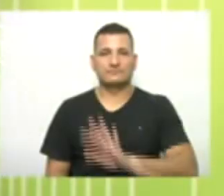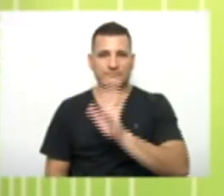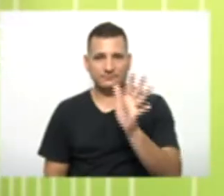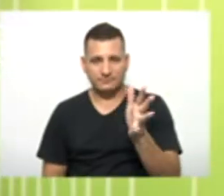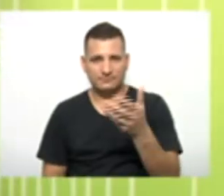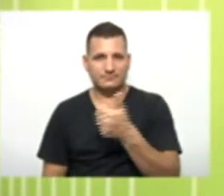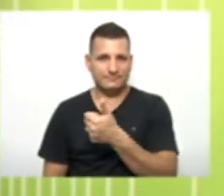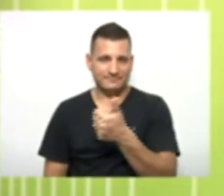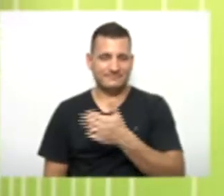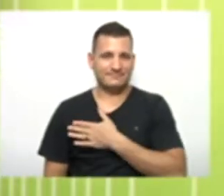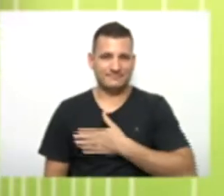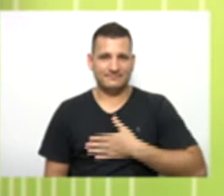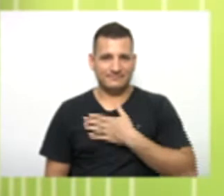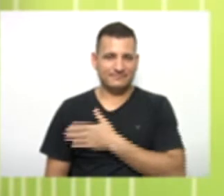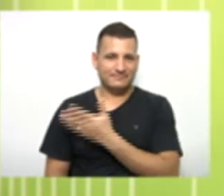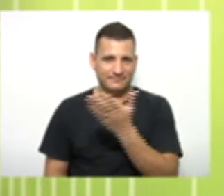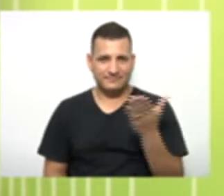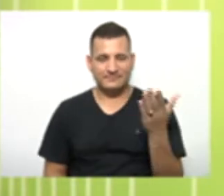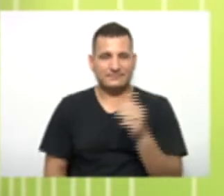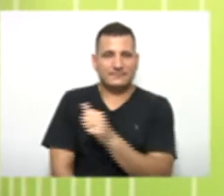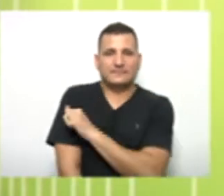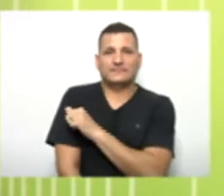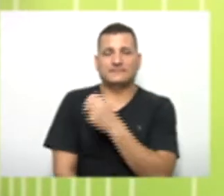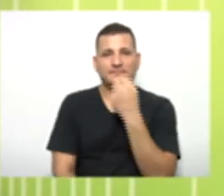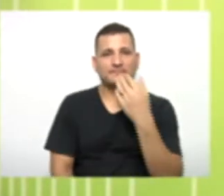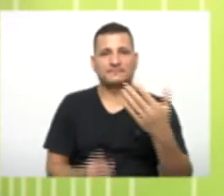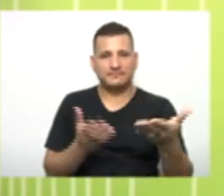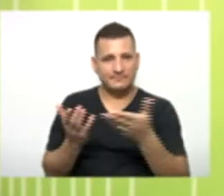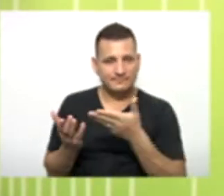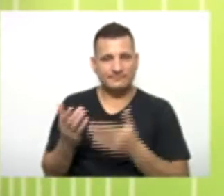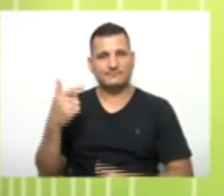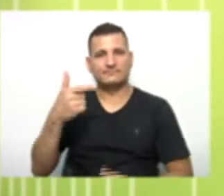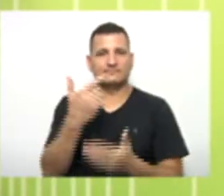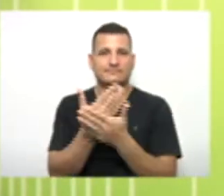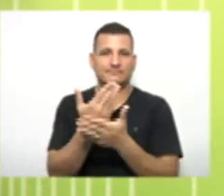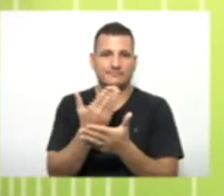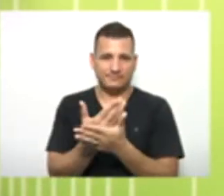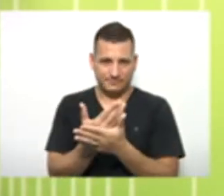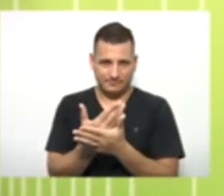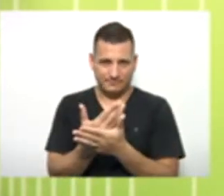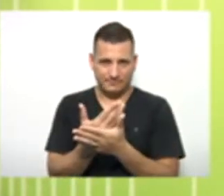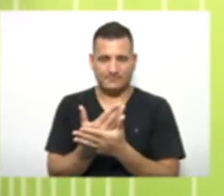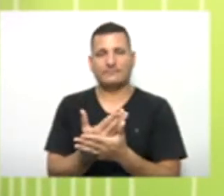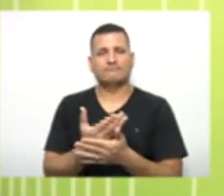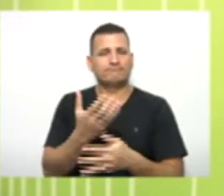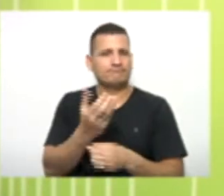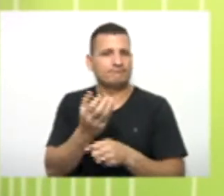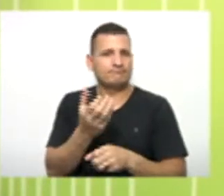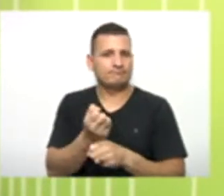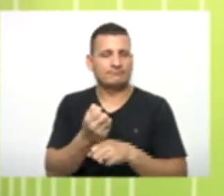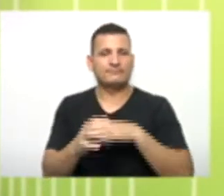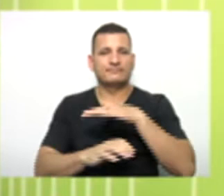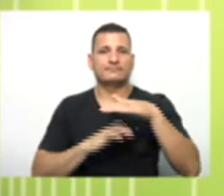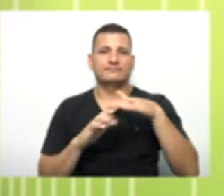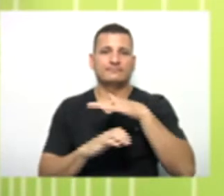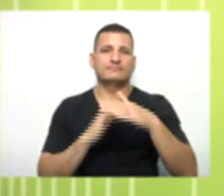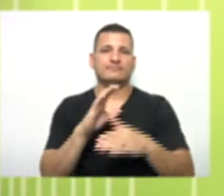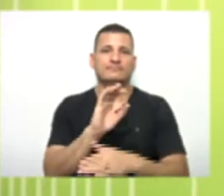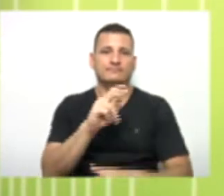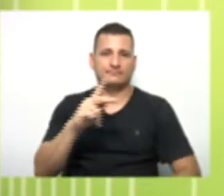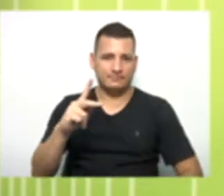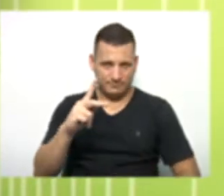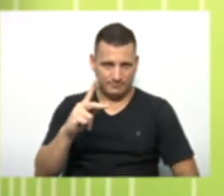Olá, queridos alunos, sejam bem-vindos à nossa segunda aula de Contabilidade de Empresas Cooperativistas